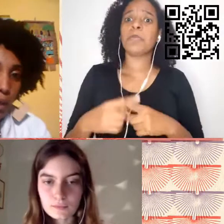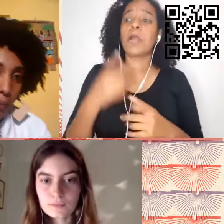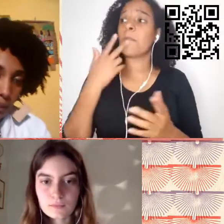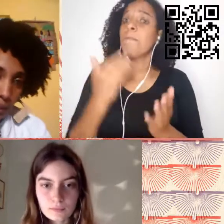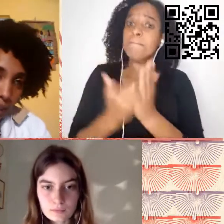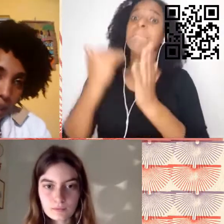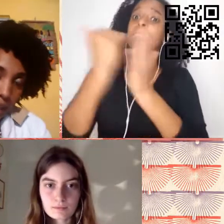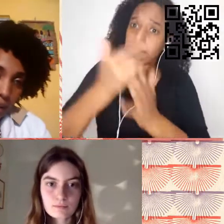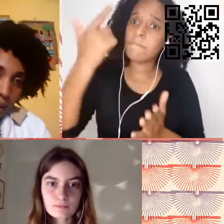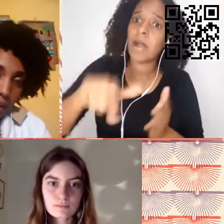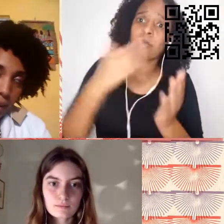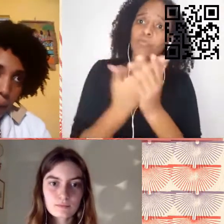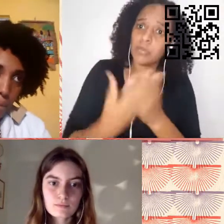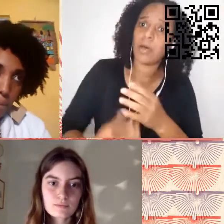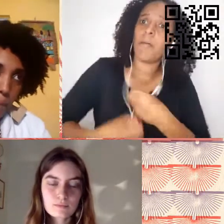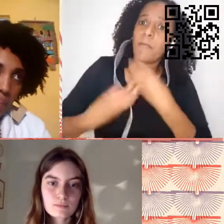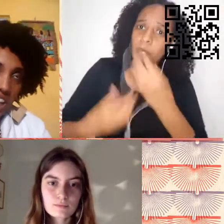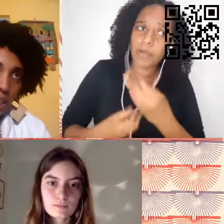mais poemas